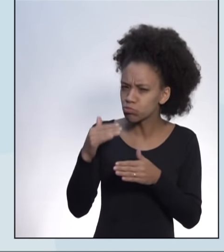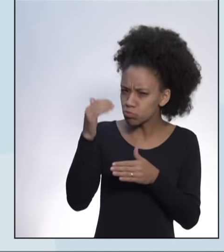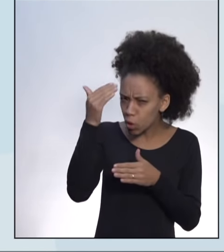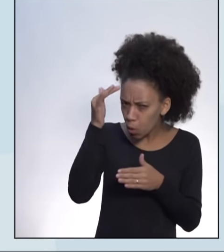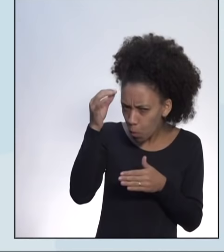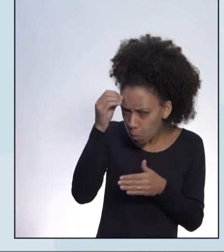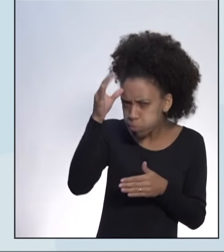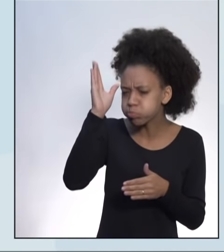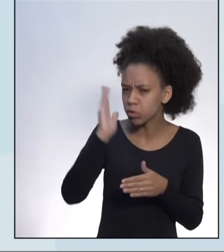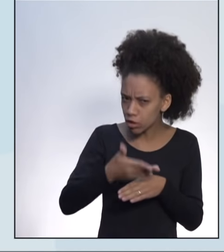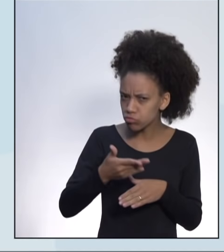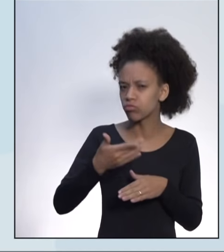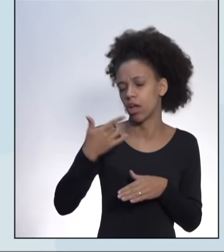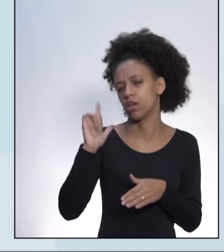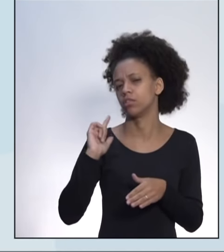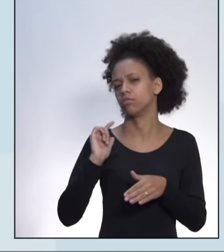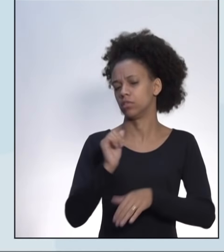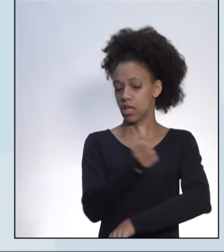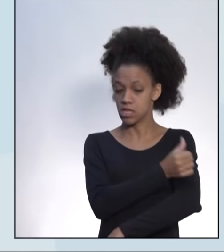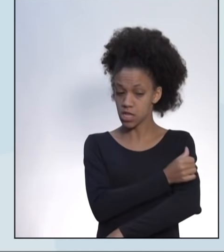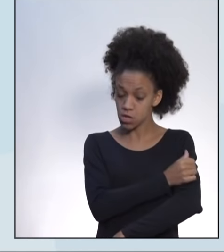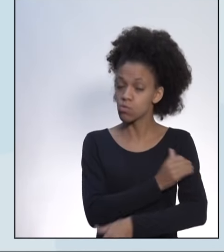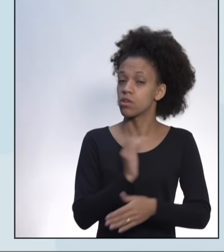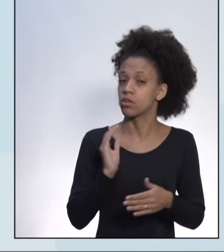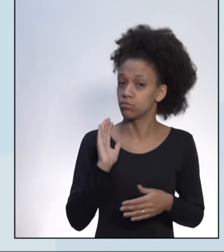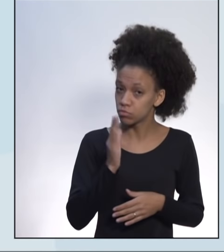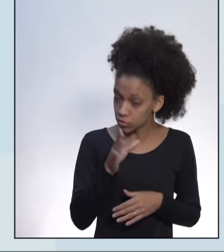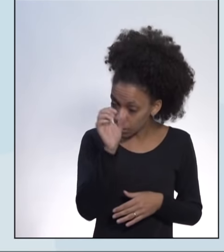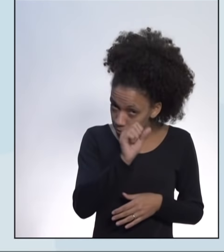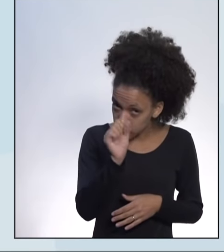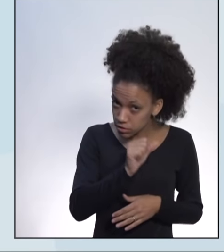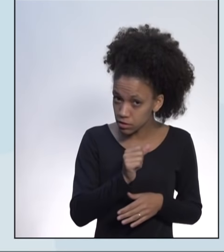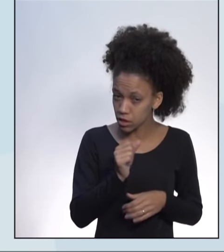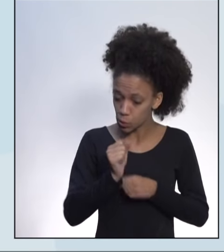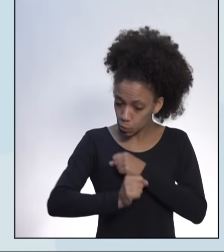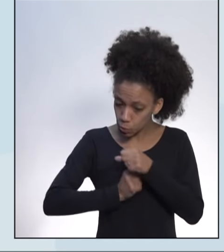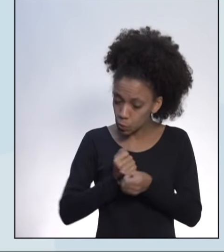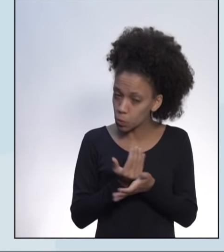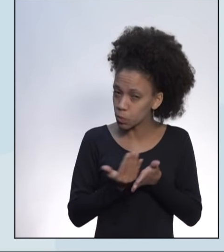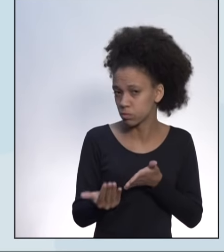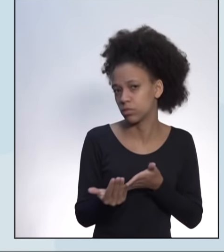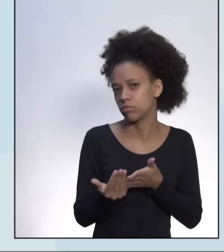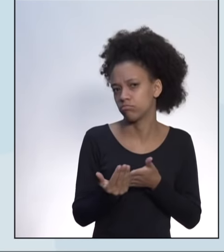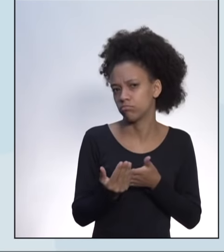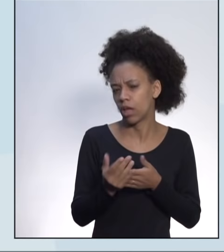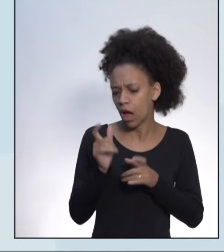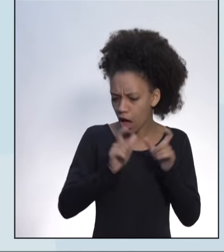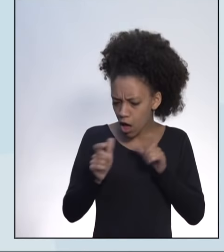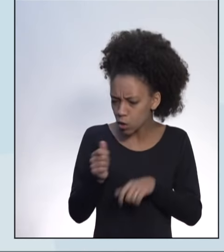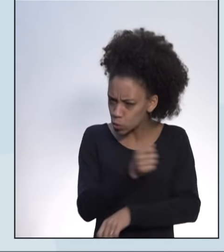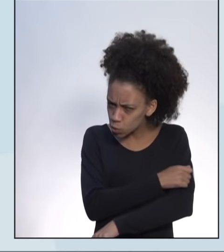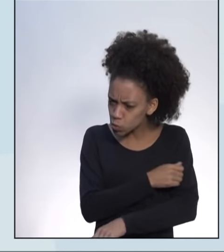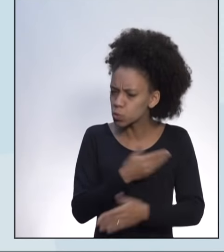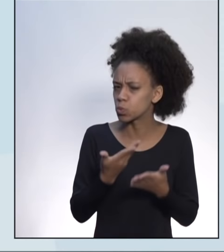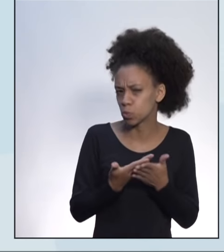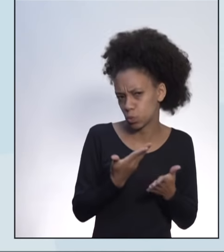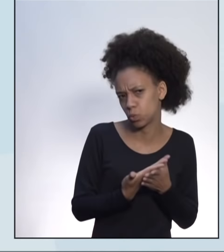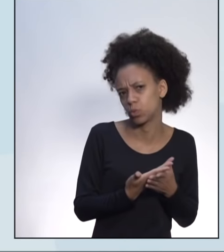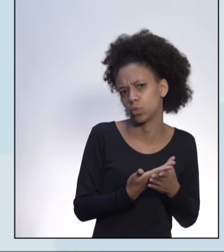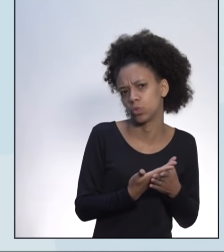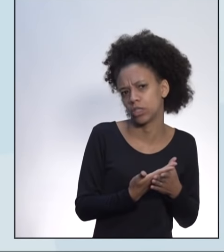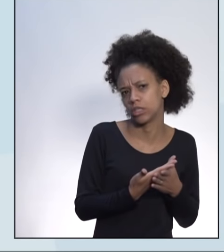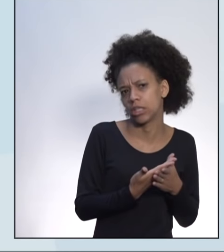de inglês que você já aprenderam no 6º aninho que vocês aprenderam no início do ano muitos alunos estudam em inglês em